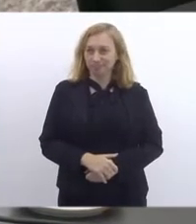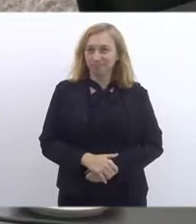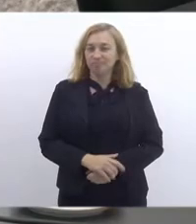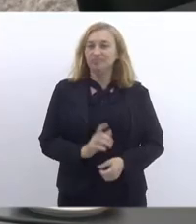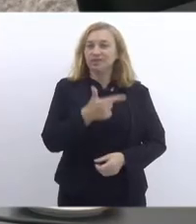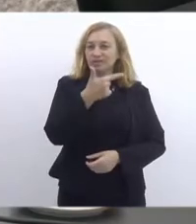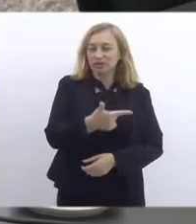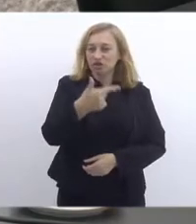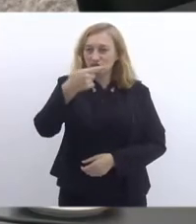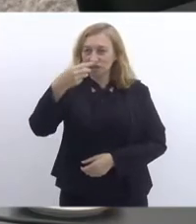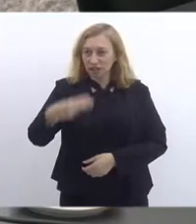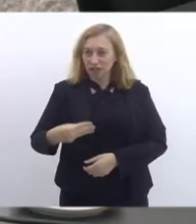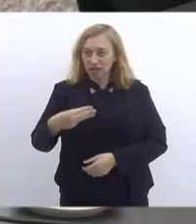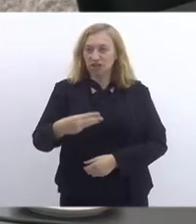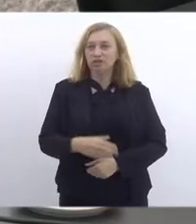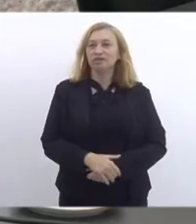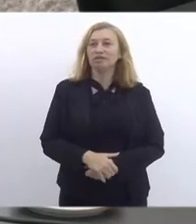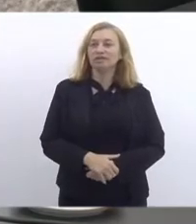23.